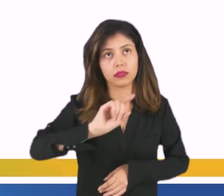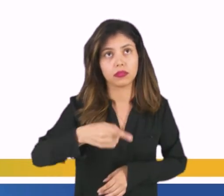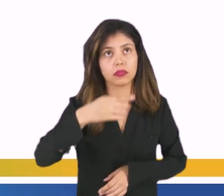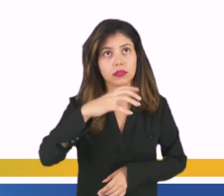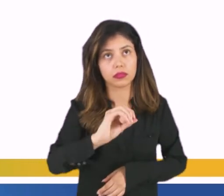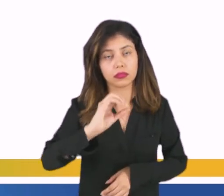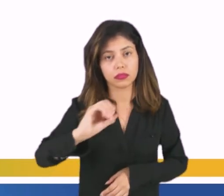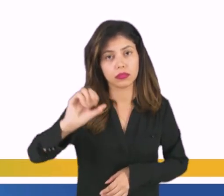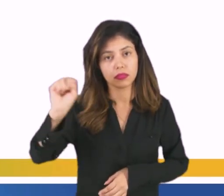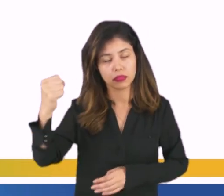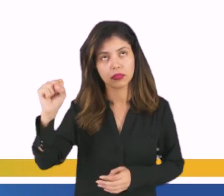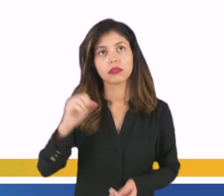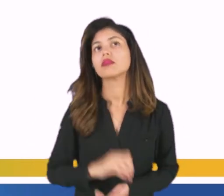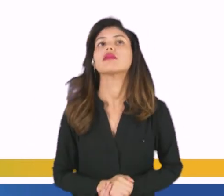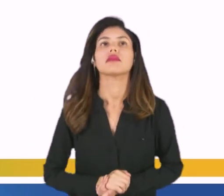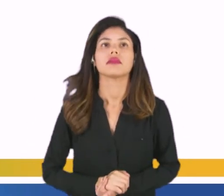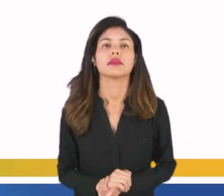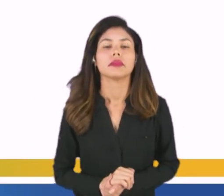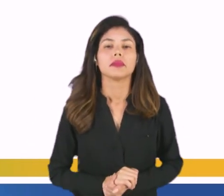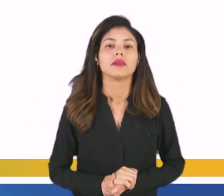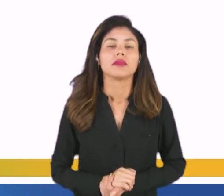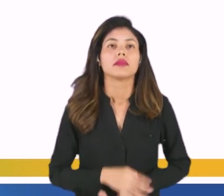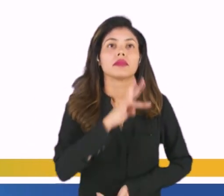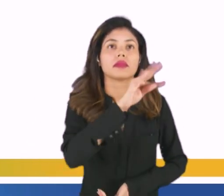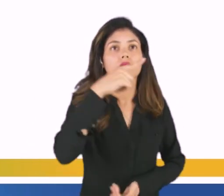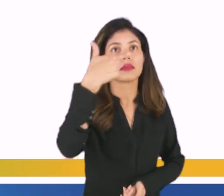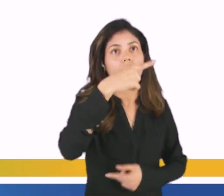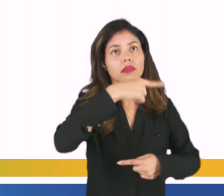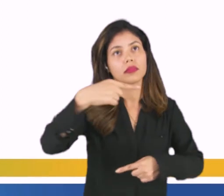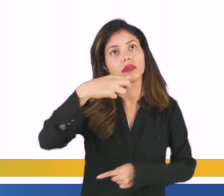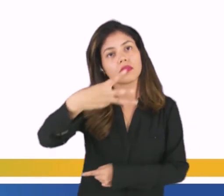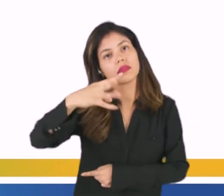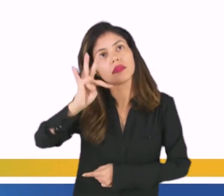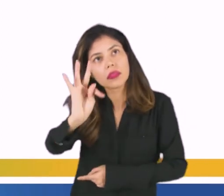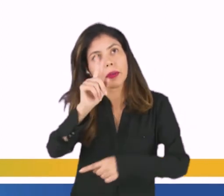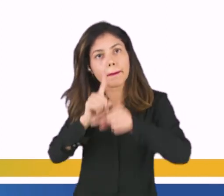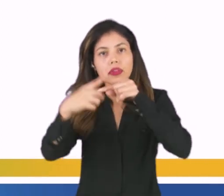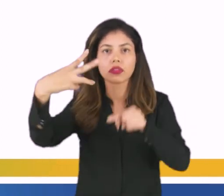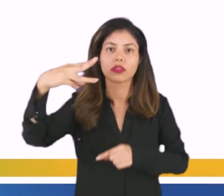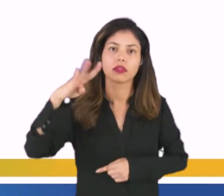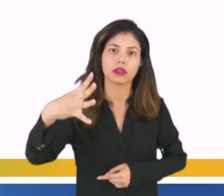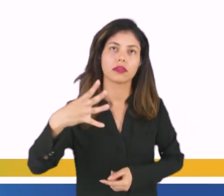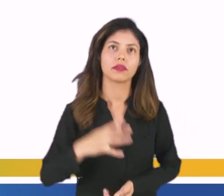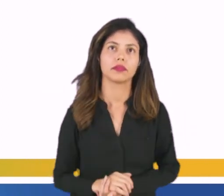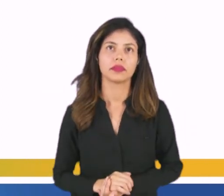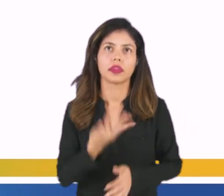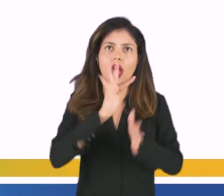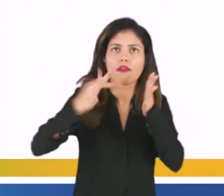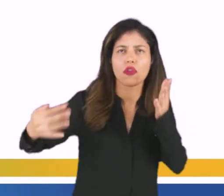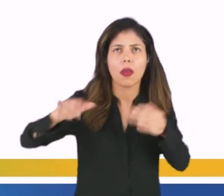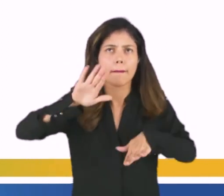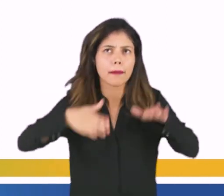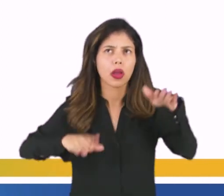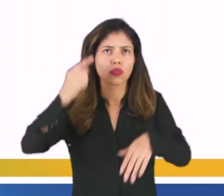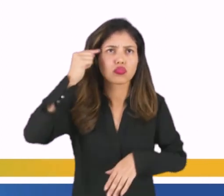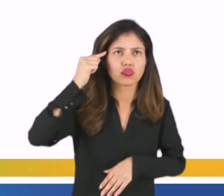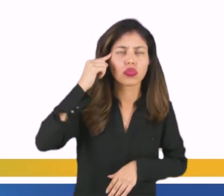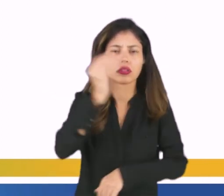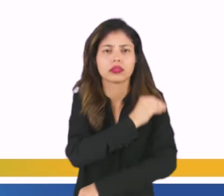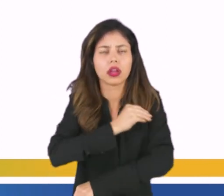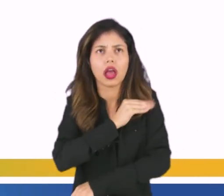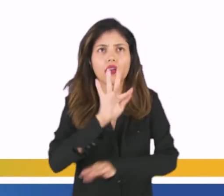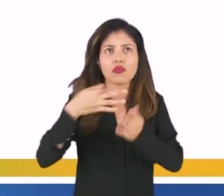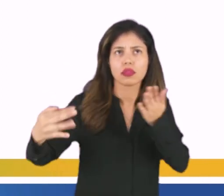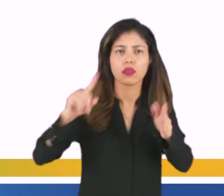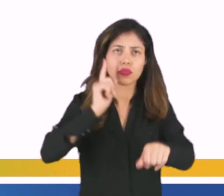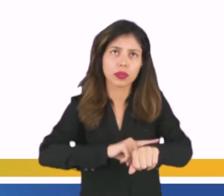menos 8 milésimo, T ao quadrado menos 35T mais 34, a função que mede a concentração de álcool